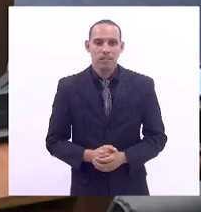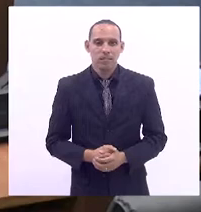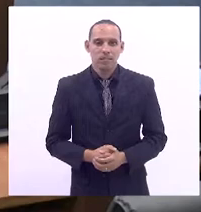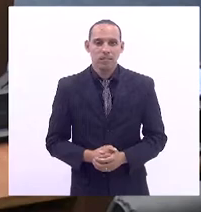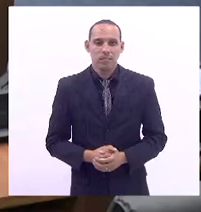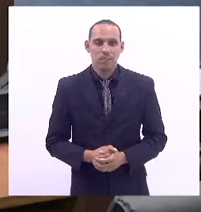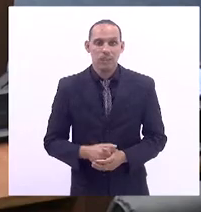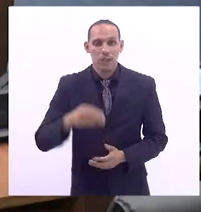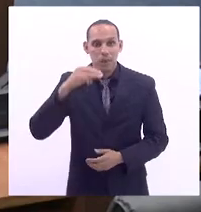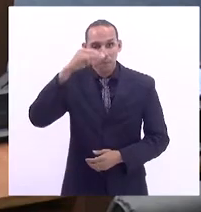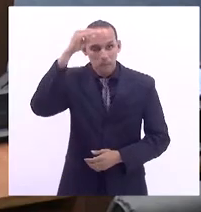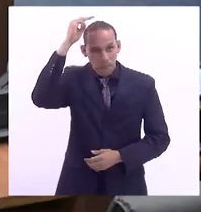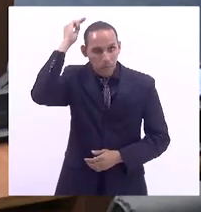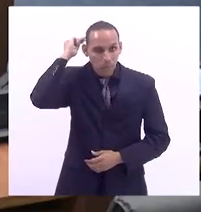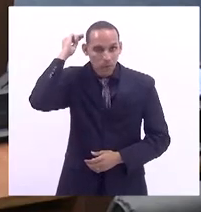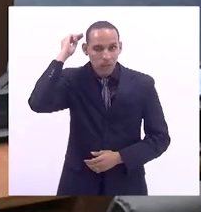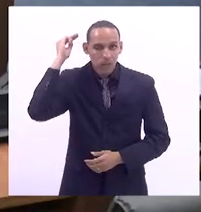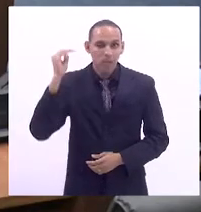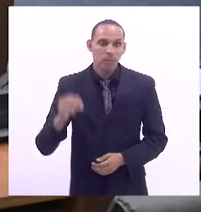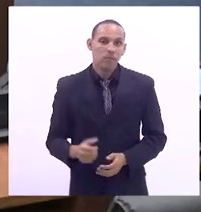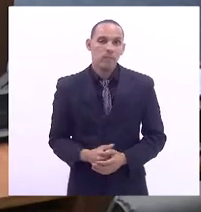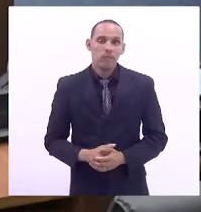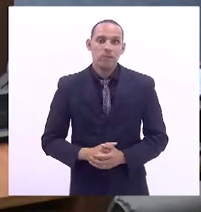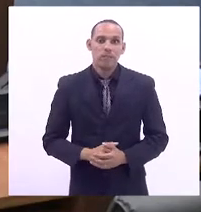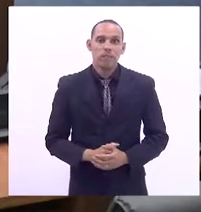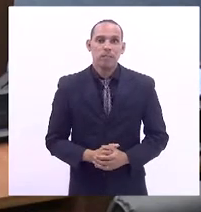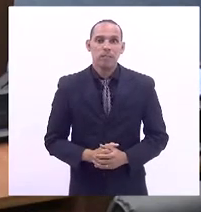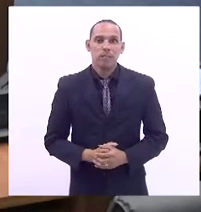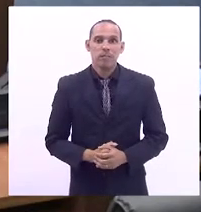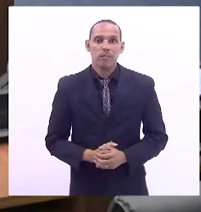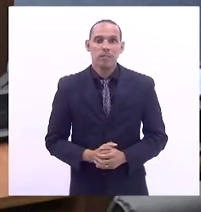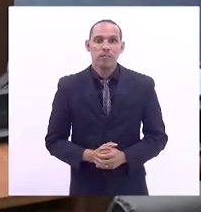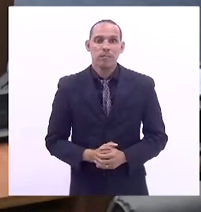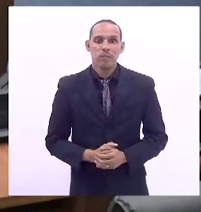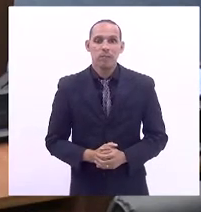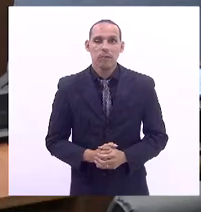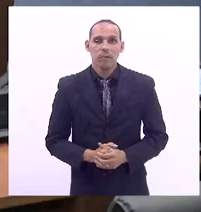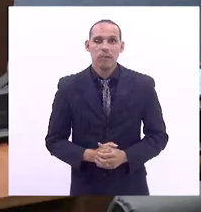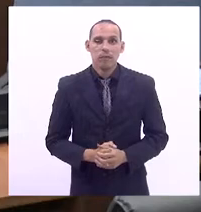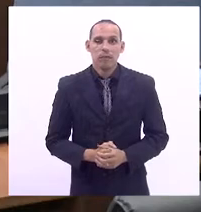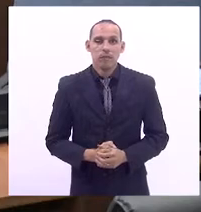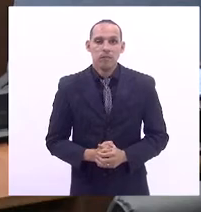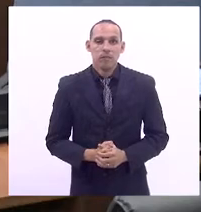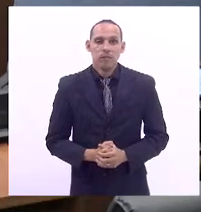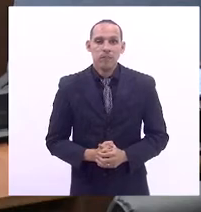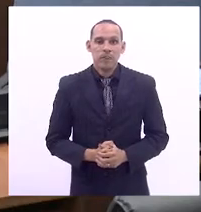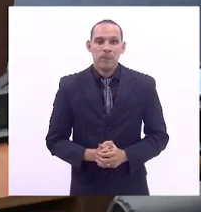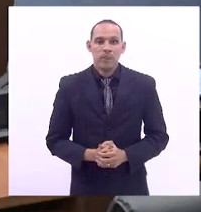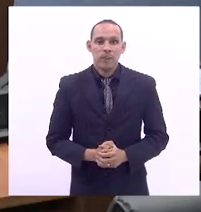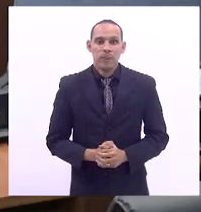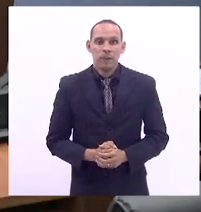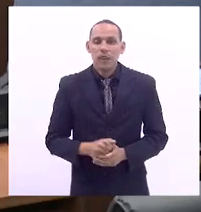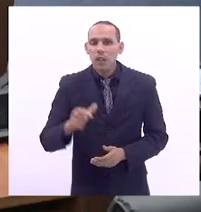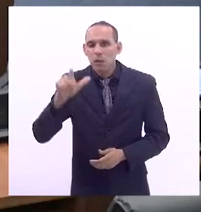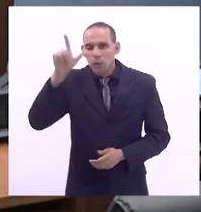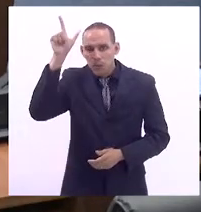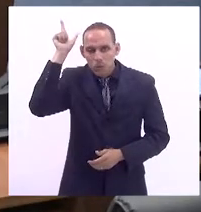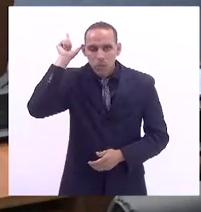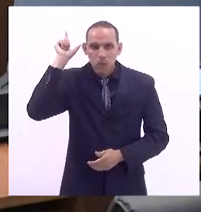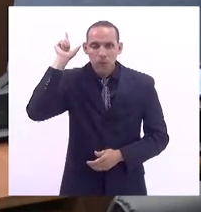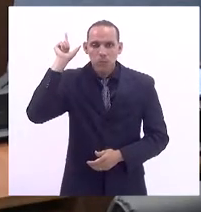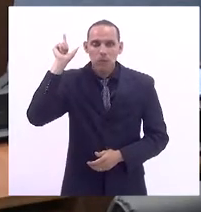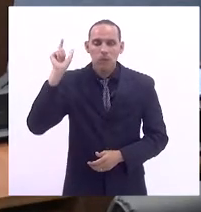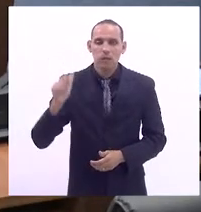a capital do Márcio Pacheco E aí o resultado ele vai aparecer